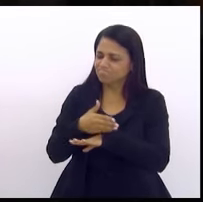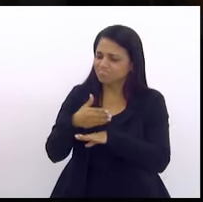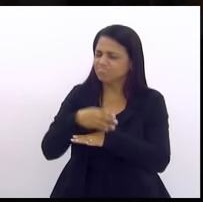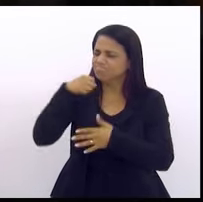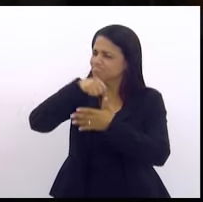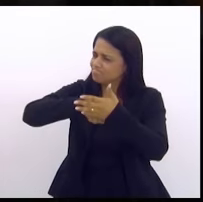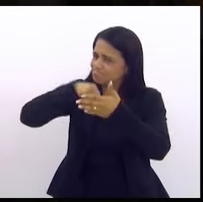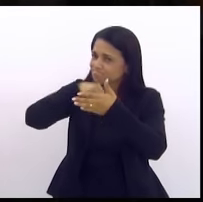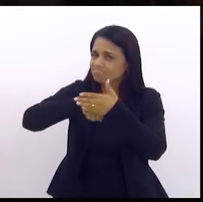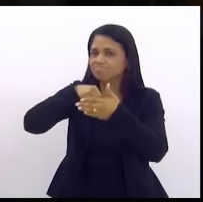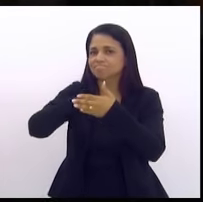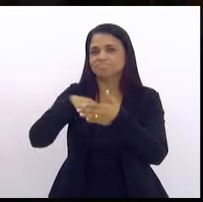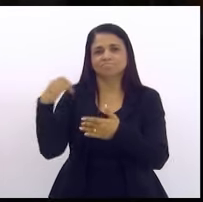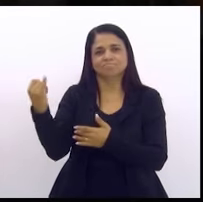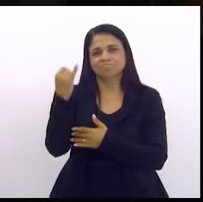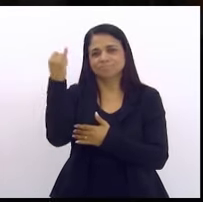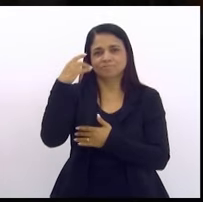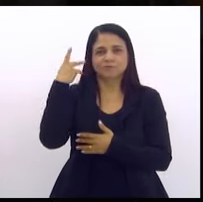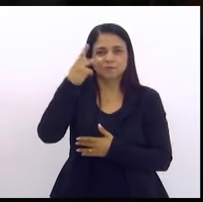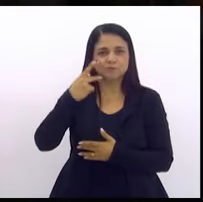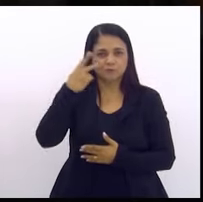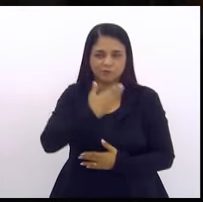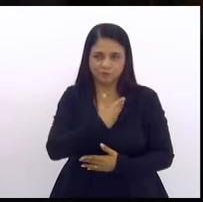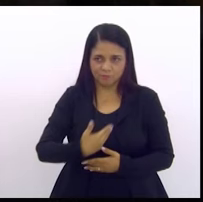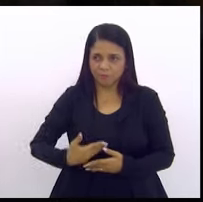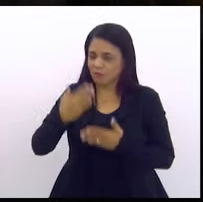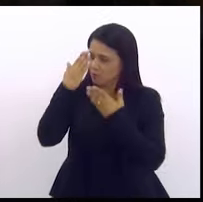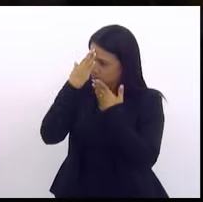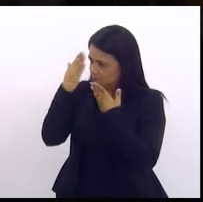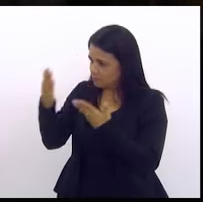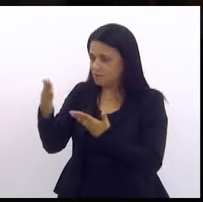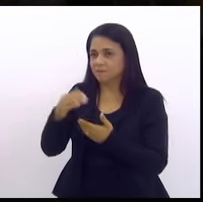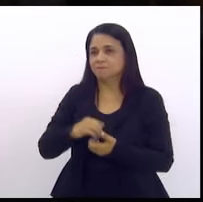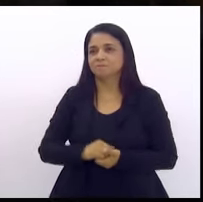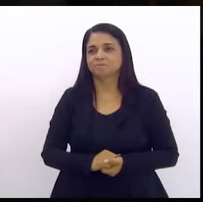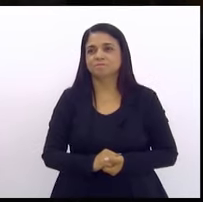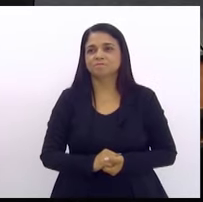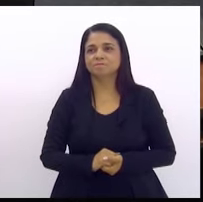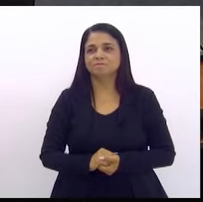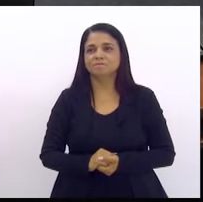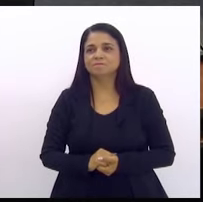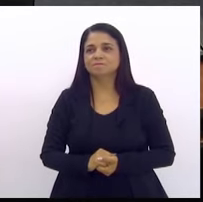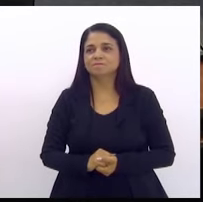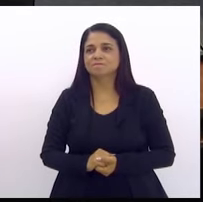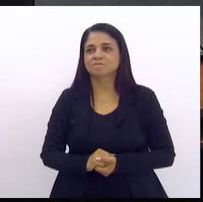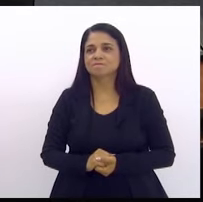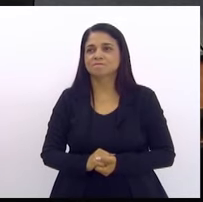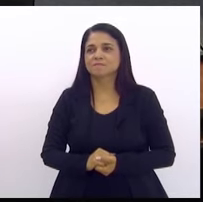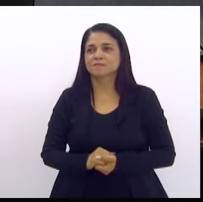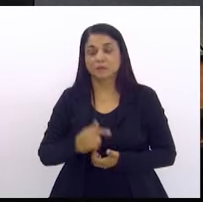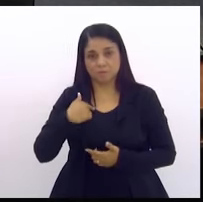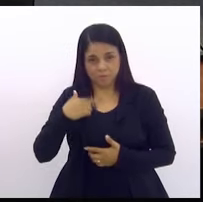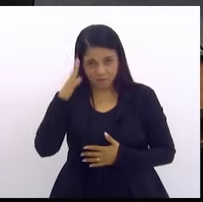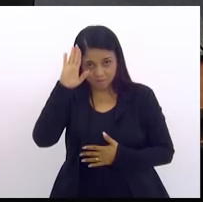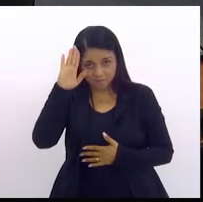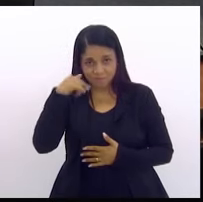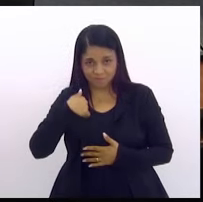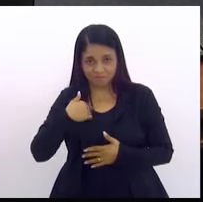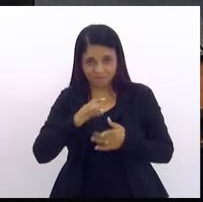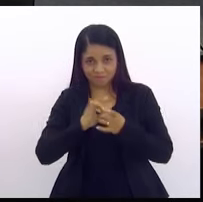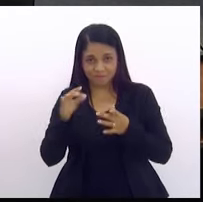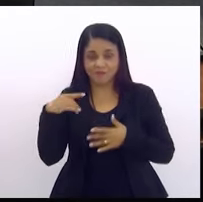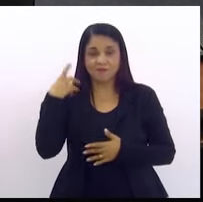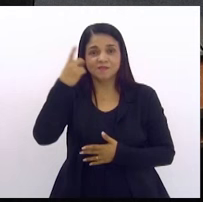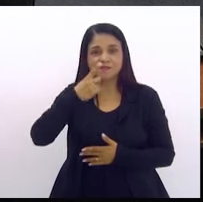tão importante para políticas públicas. Muito obrigada. Uma parte, Renata. Pois não, senhor